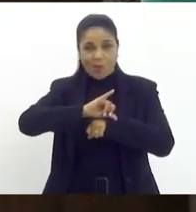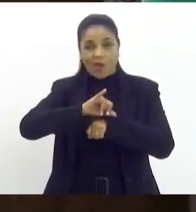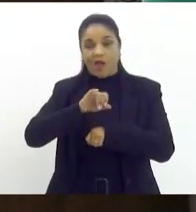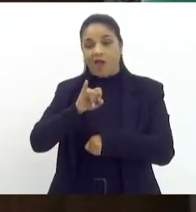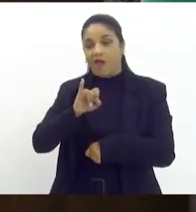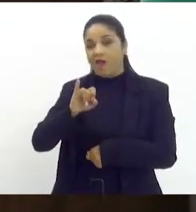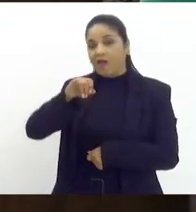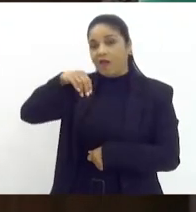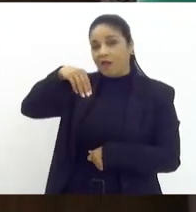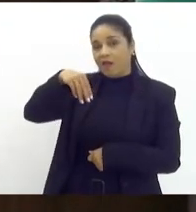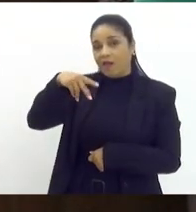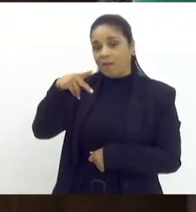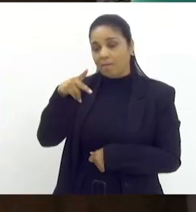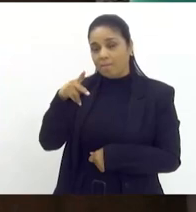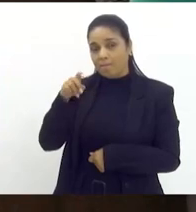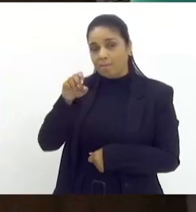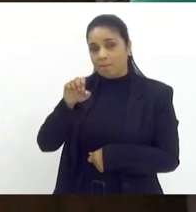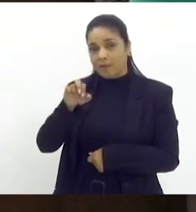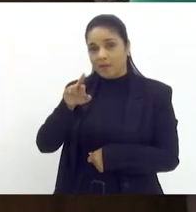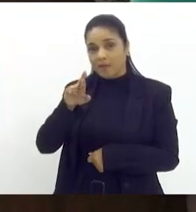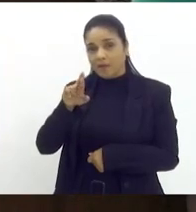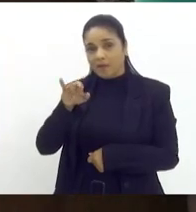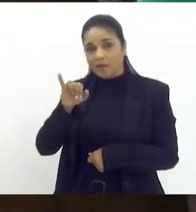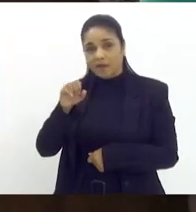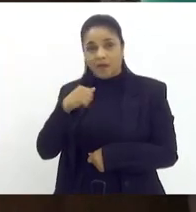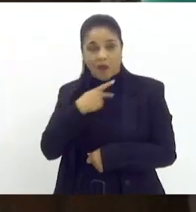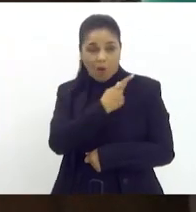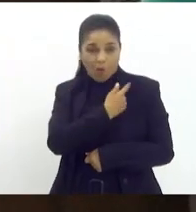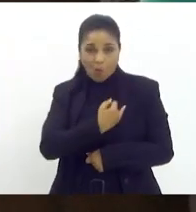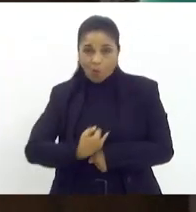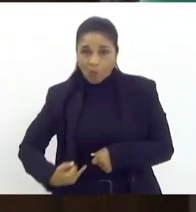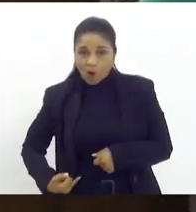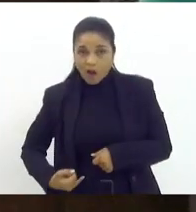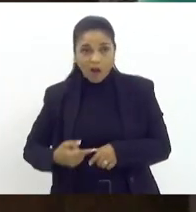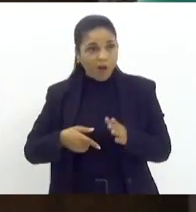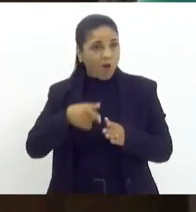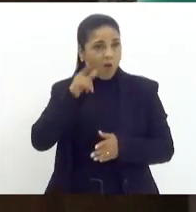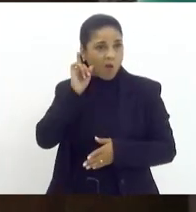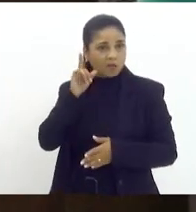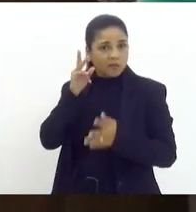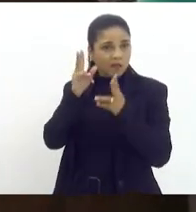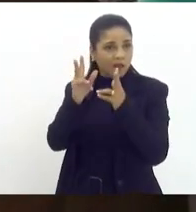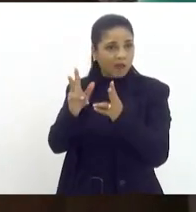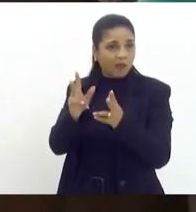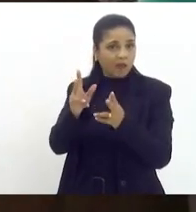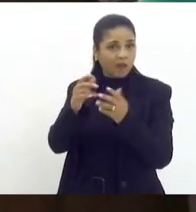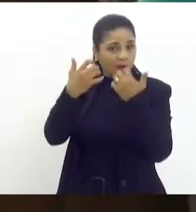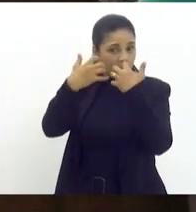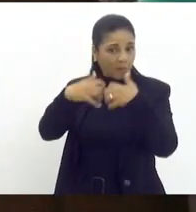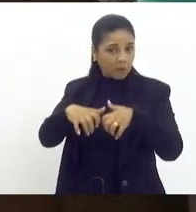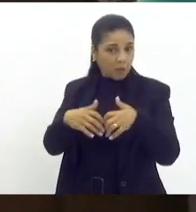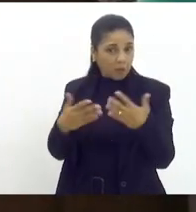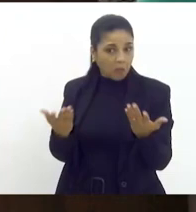até ontem era só a Petrópolis na forma